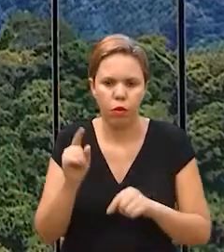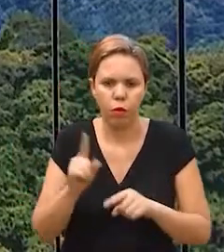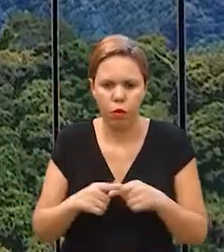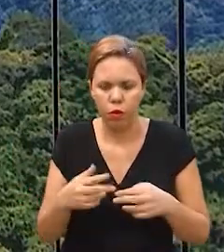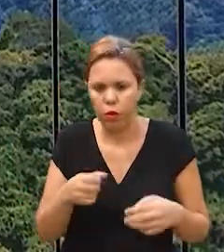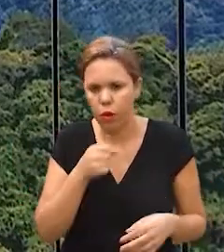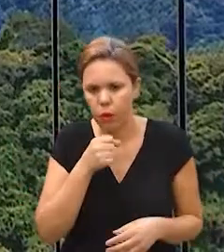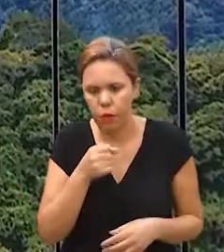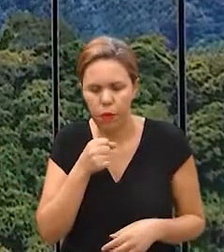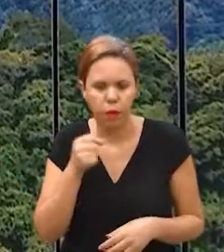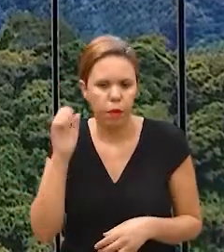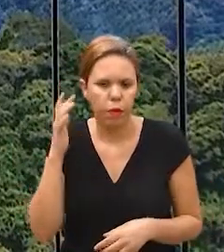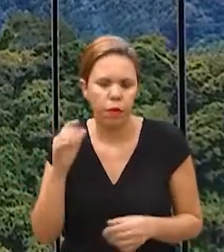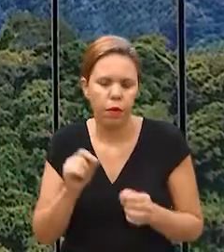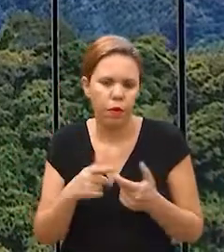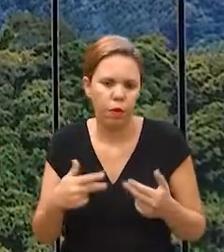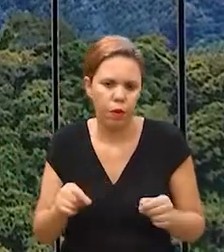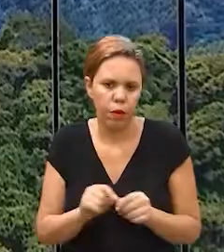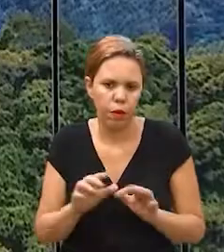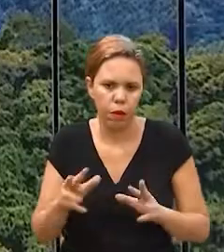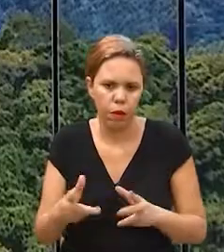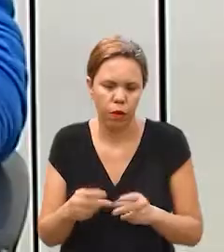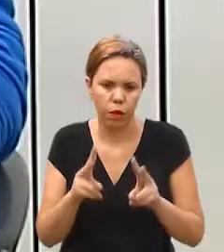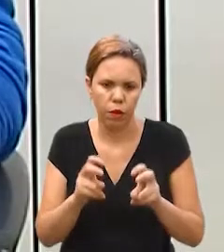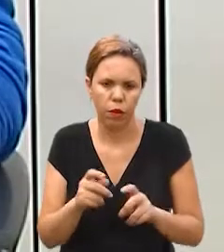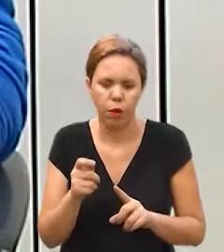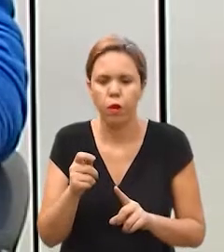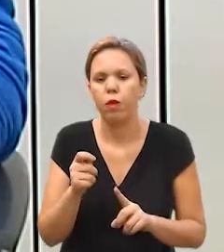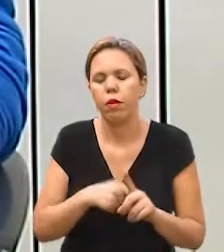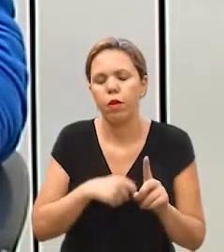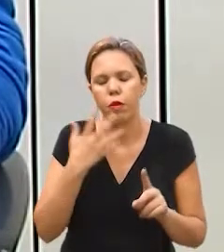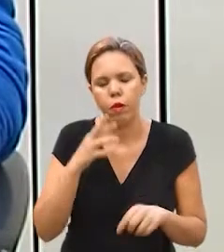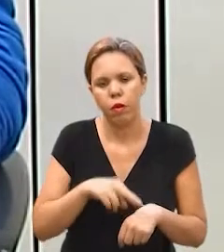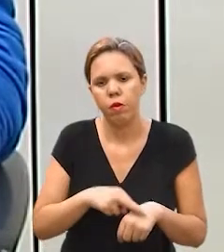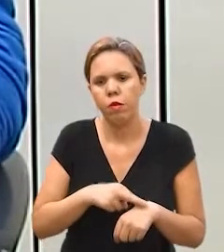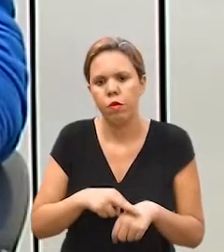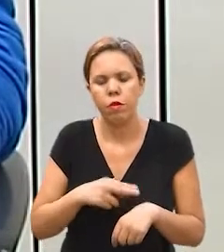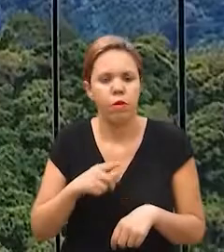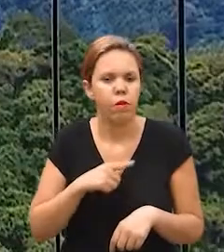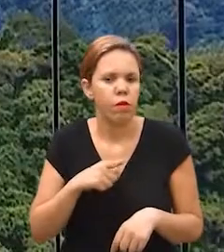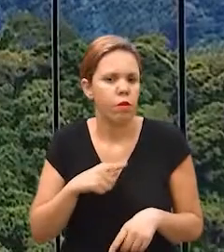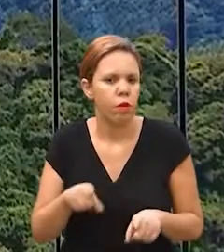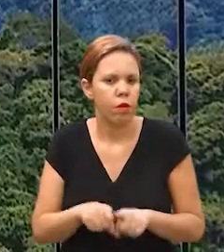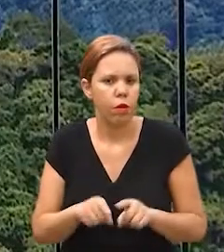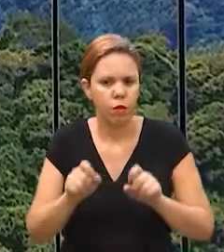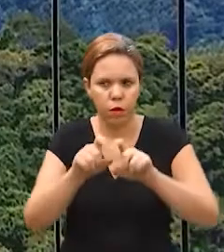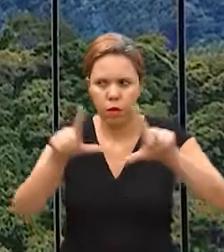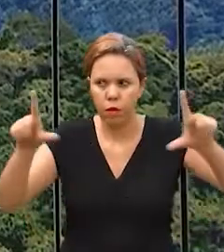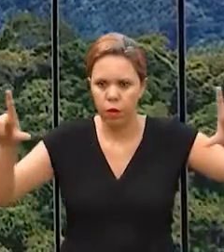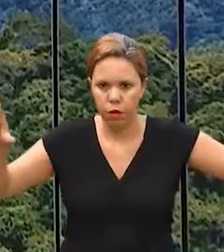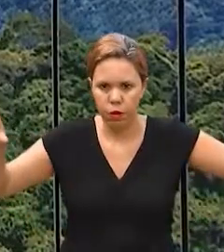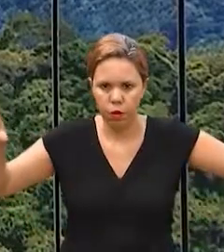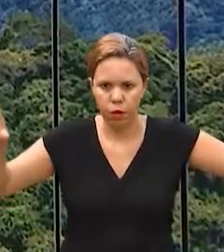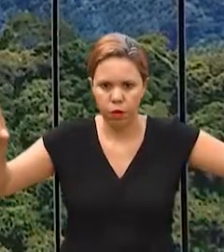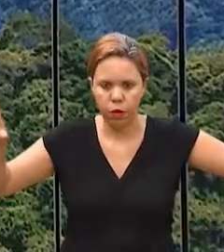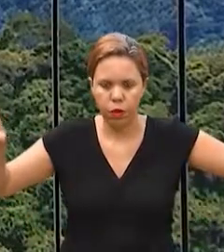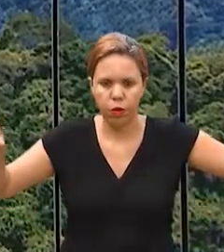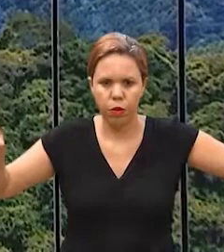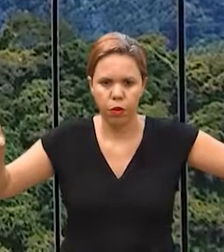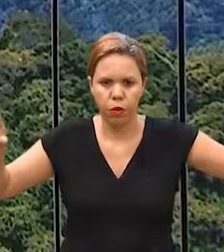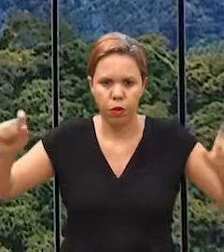reportagens a respeito do Fevereiro Violeta. Nós temos banners em formato de